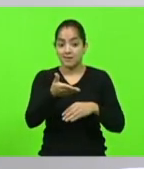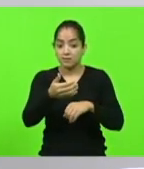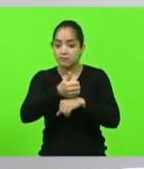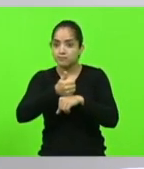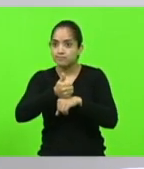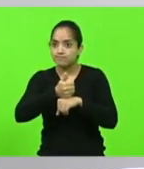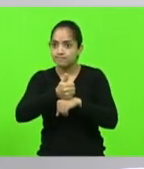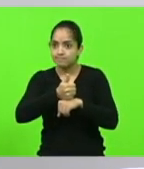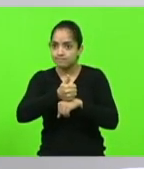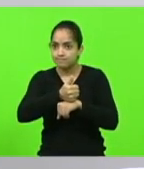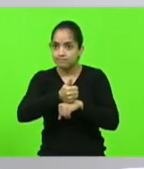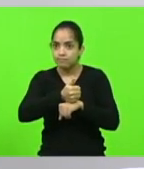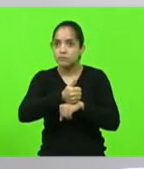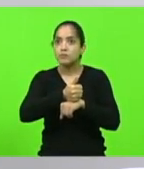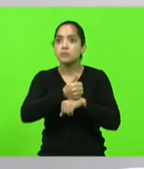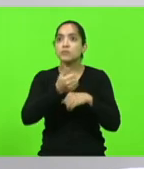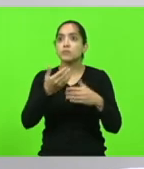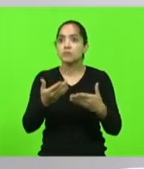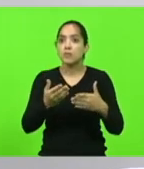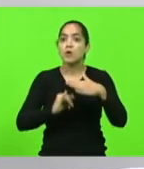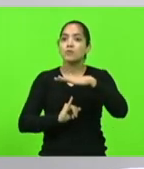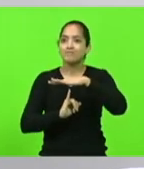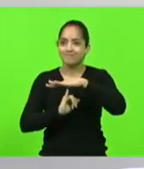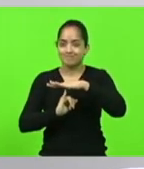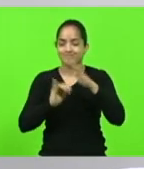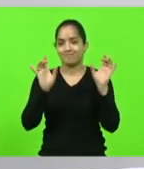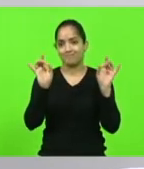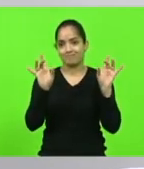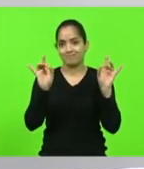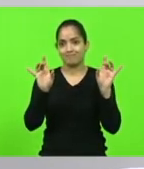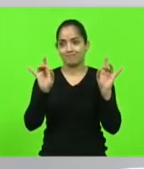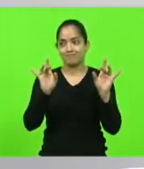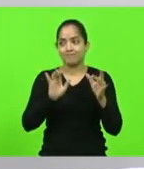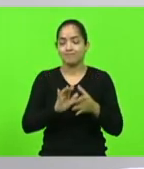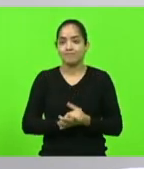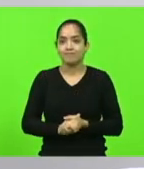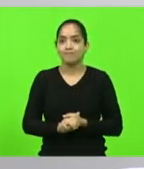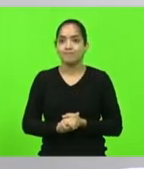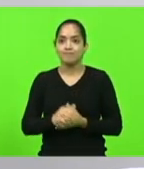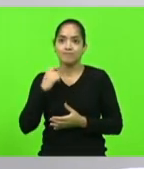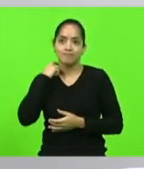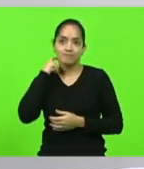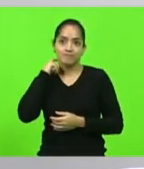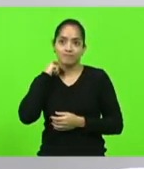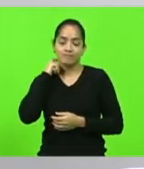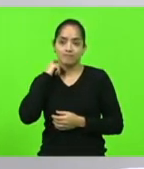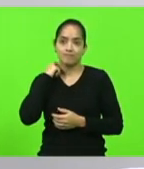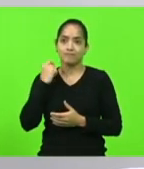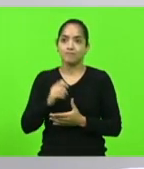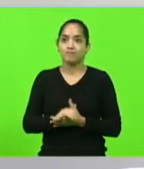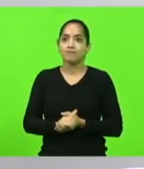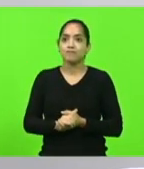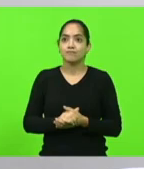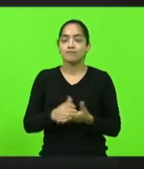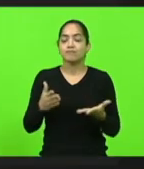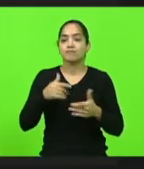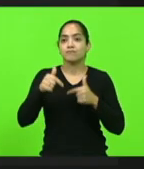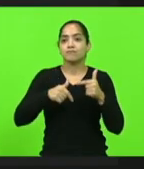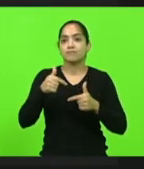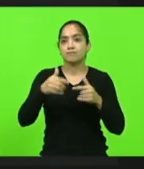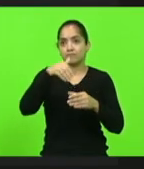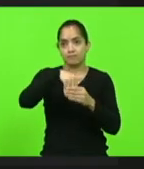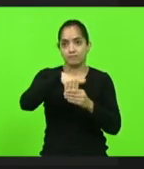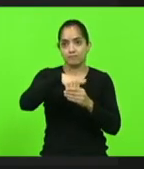nas instituições especializadas e quando coloca em discussão e votação